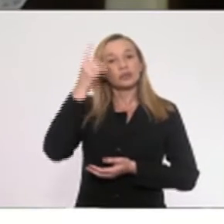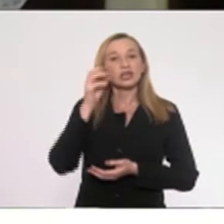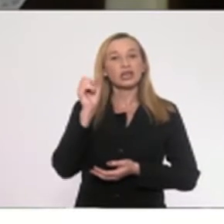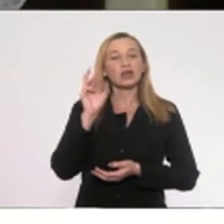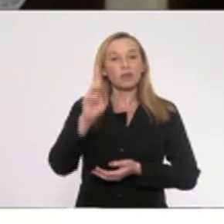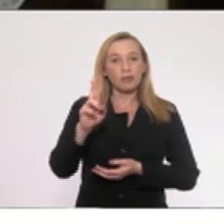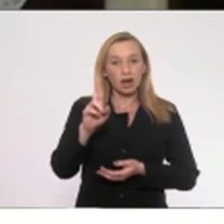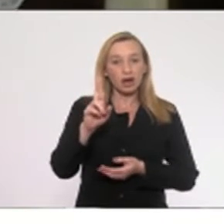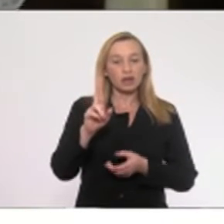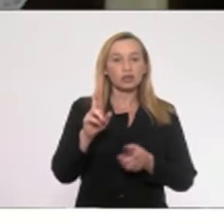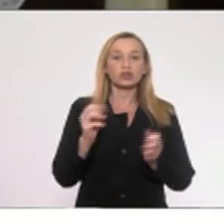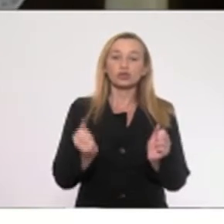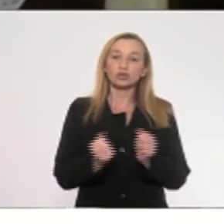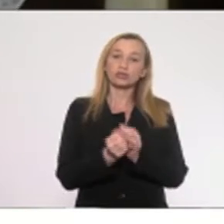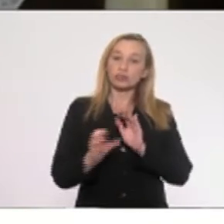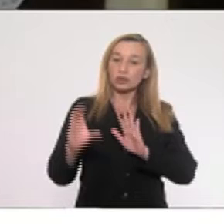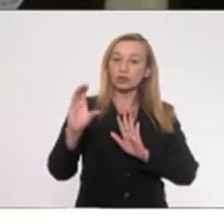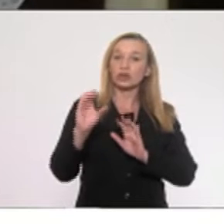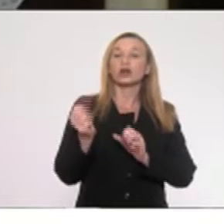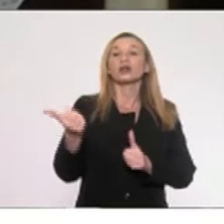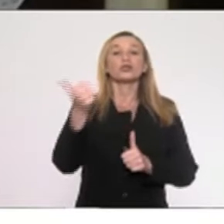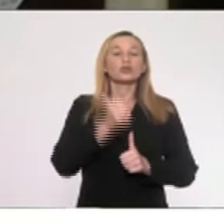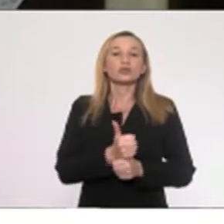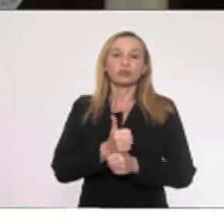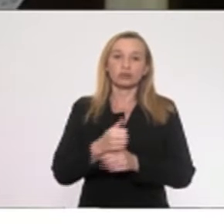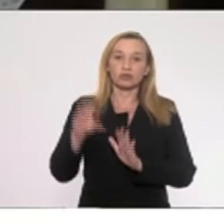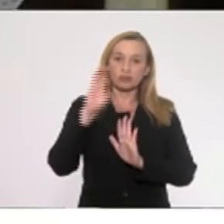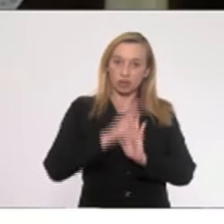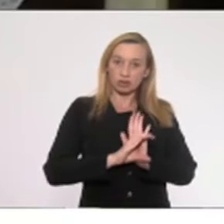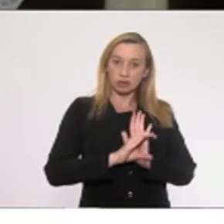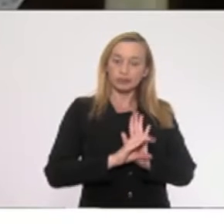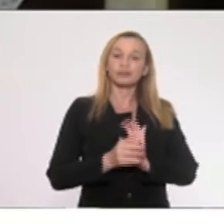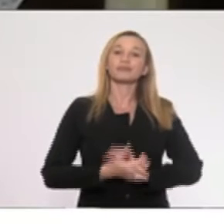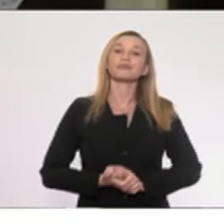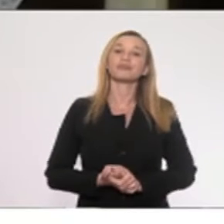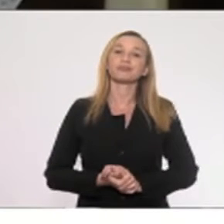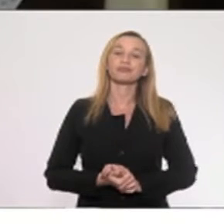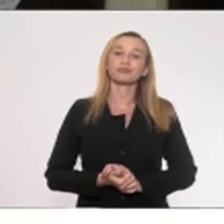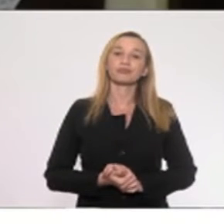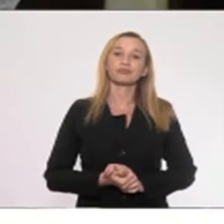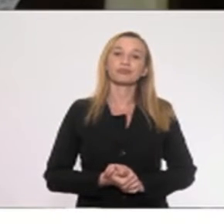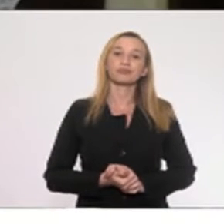como subemenda ao seu...